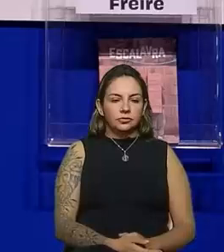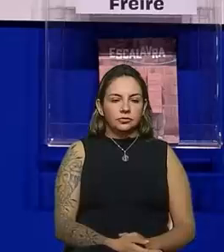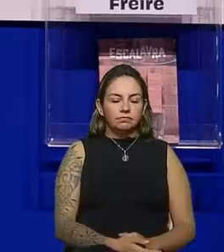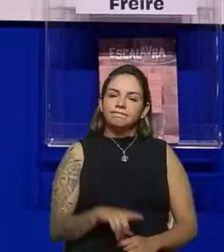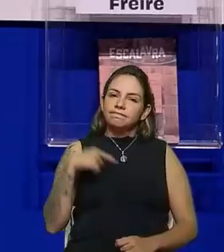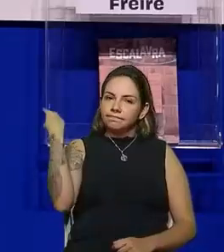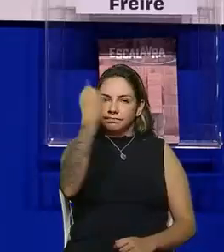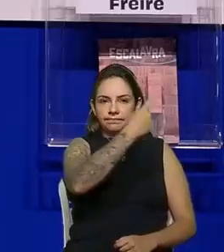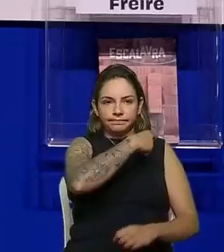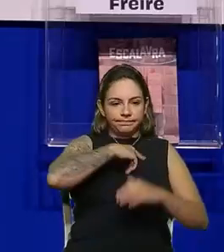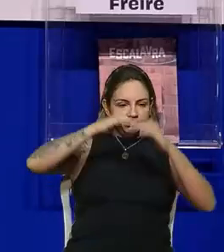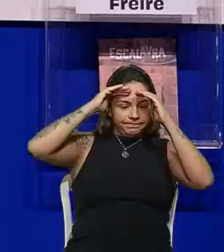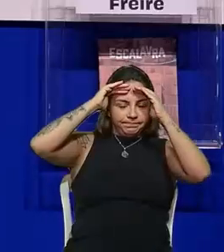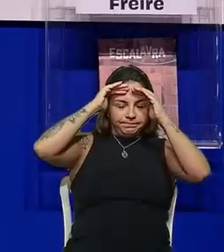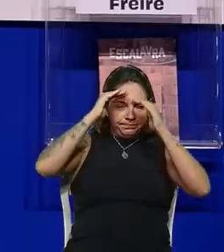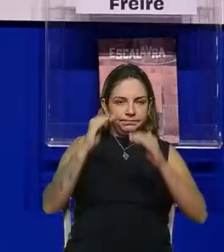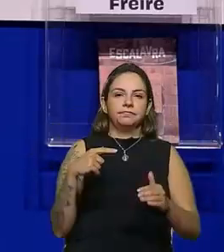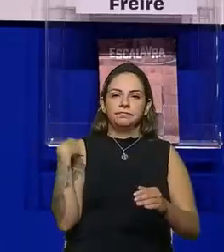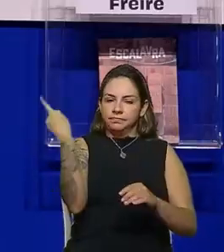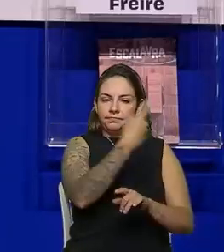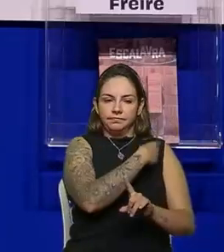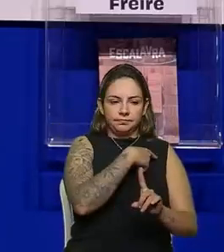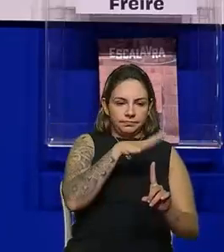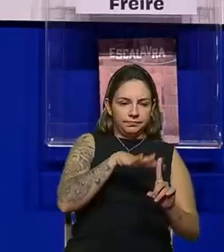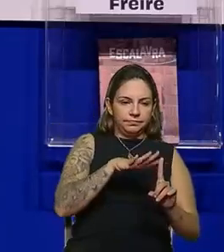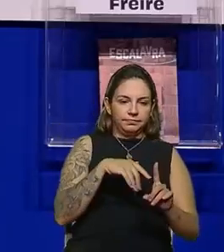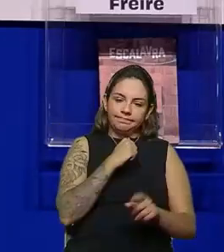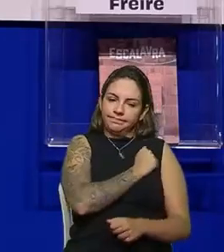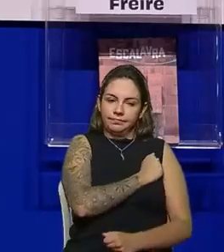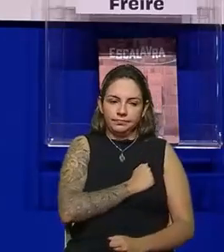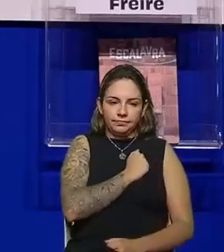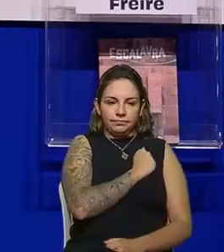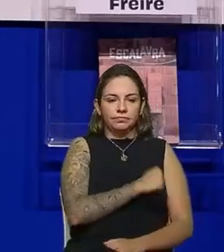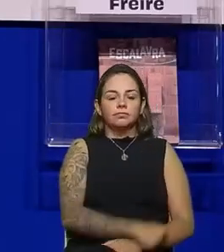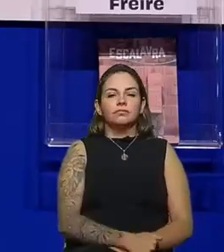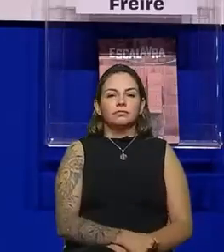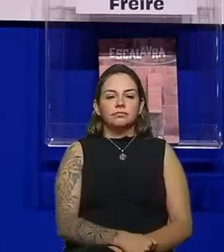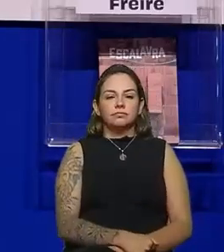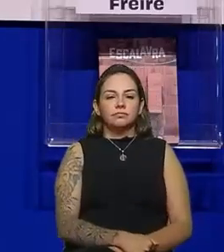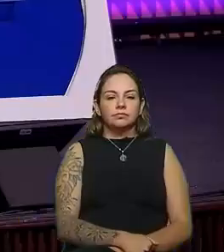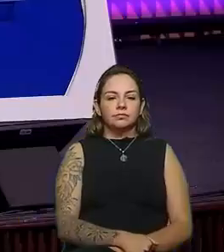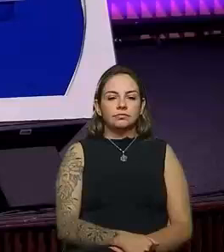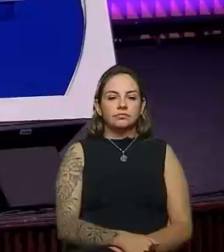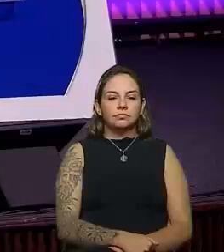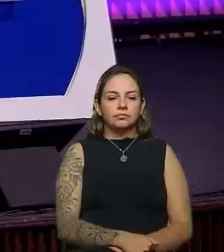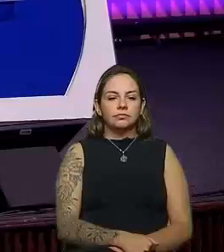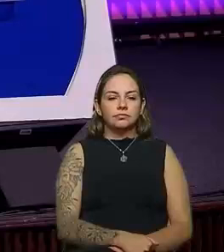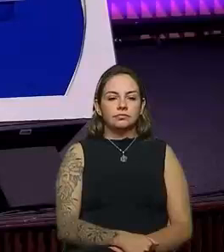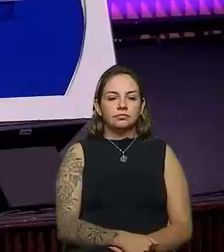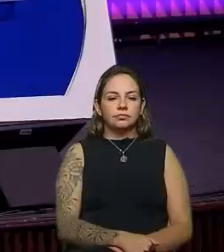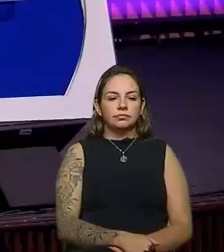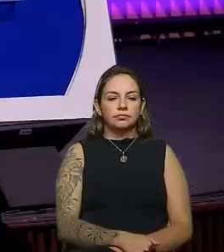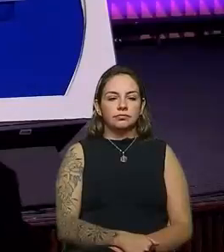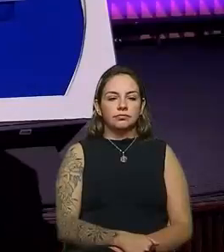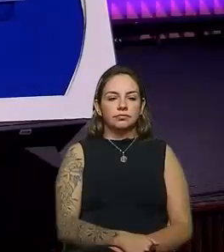nosso respeito, a nossa homenagem e a nossa saudade. E a gente encantado